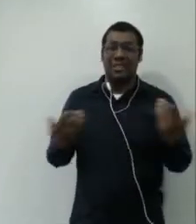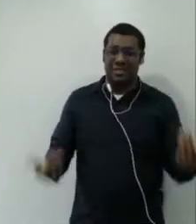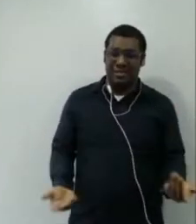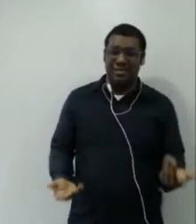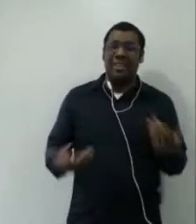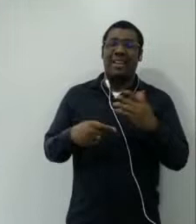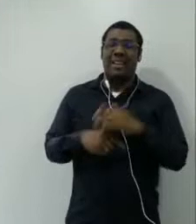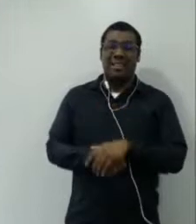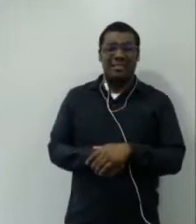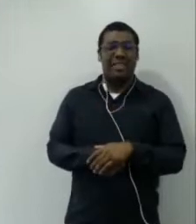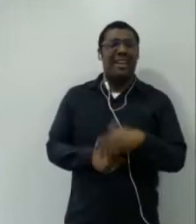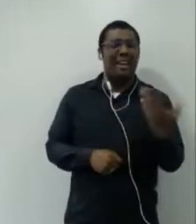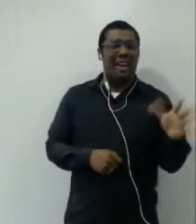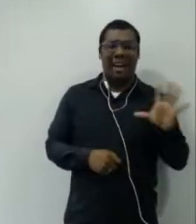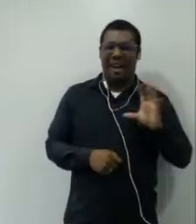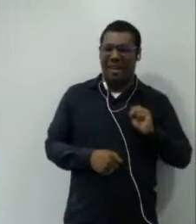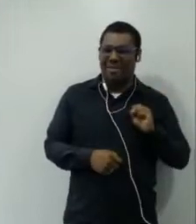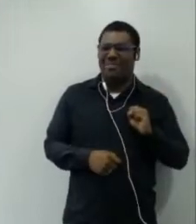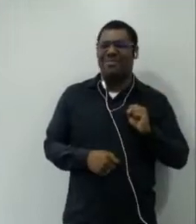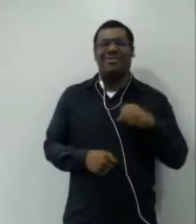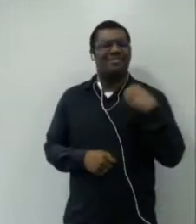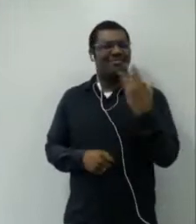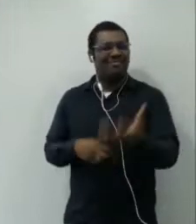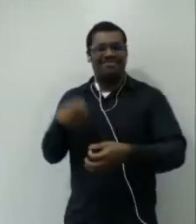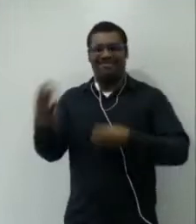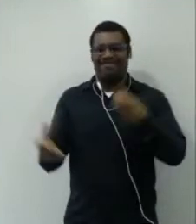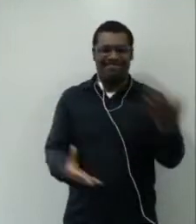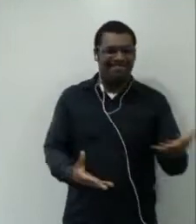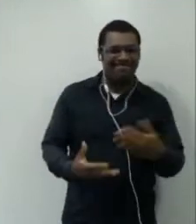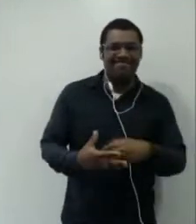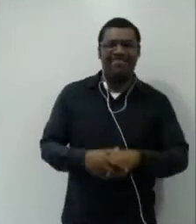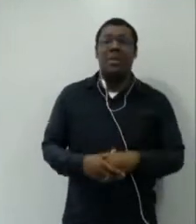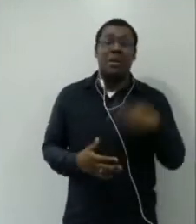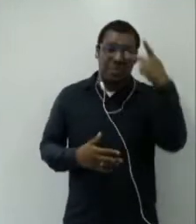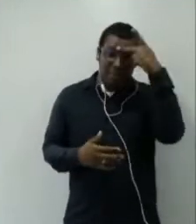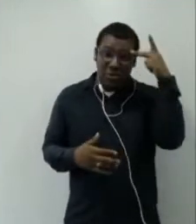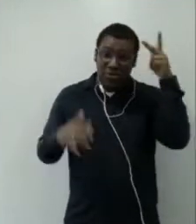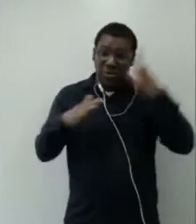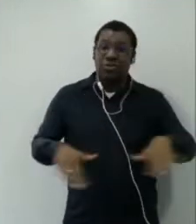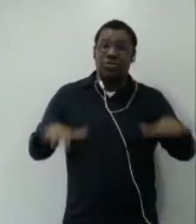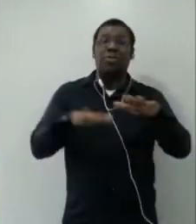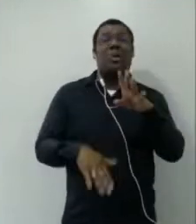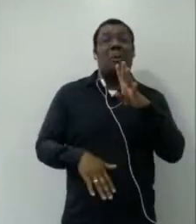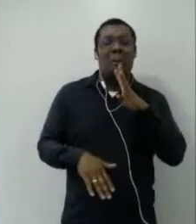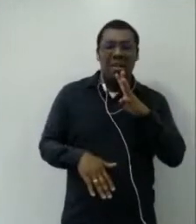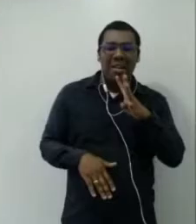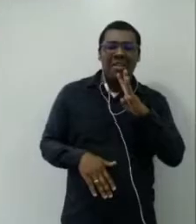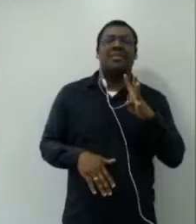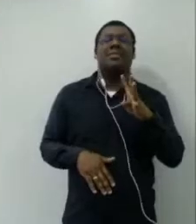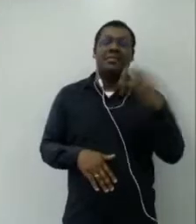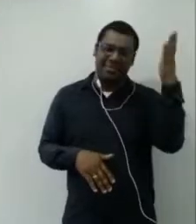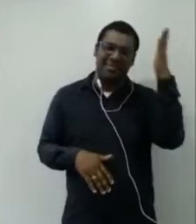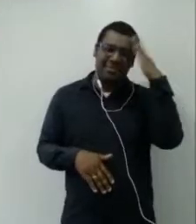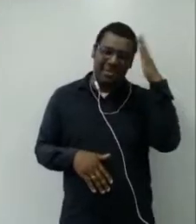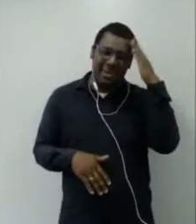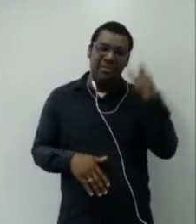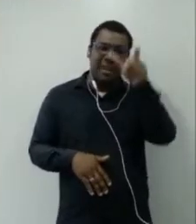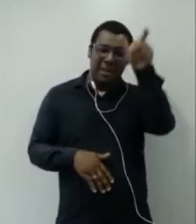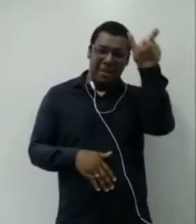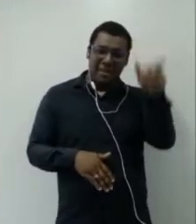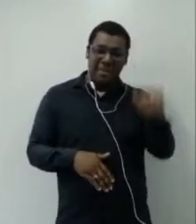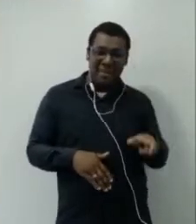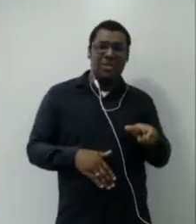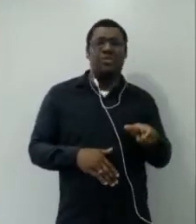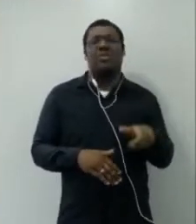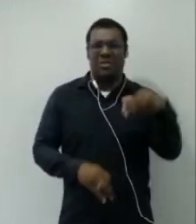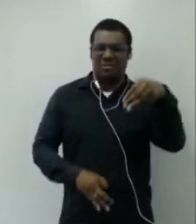acho, de todos que conheceram, porque pessoa igual, de igual